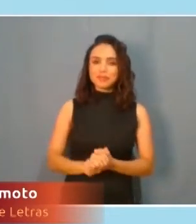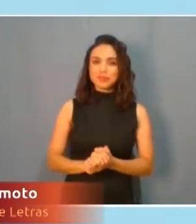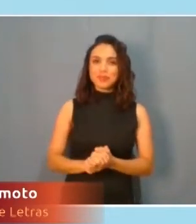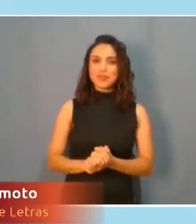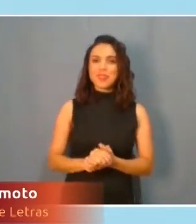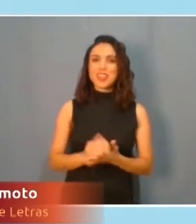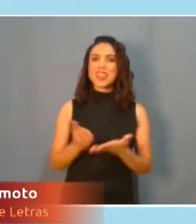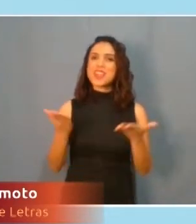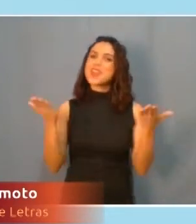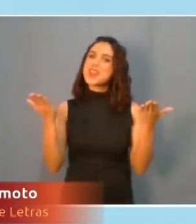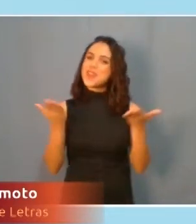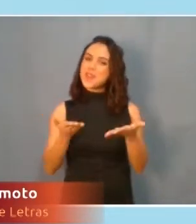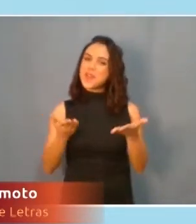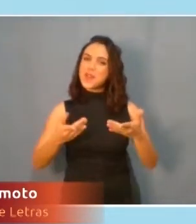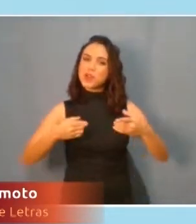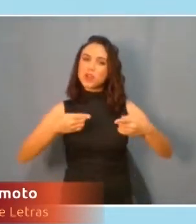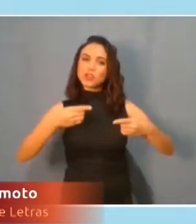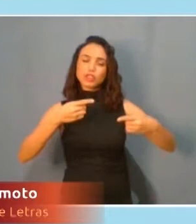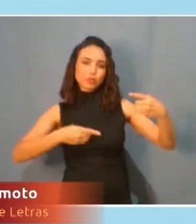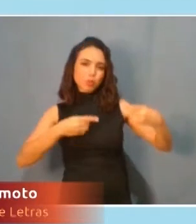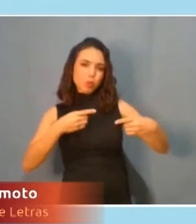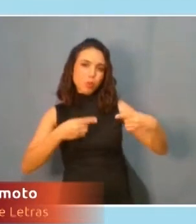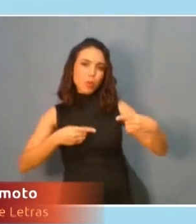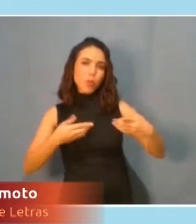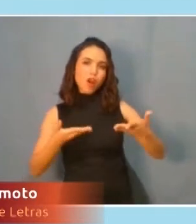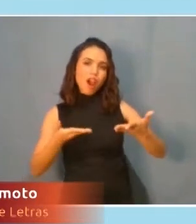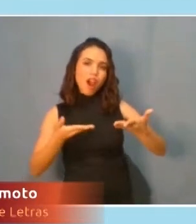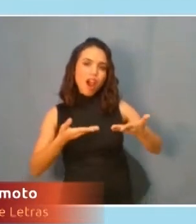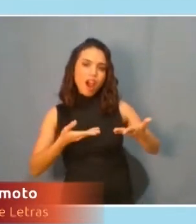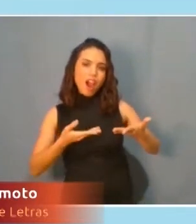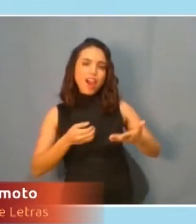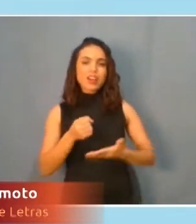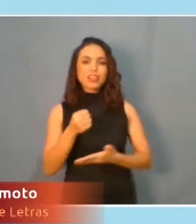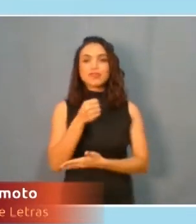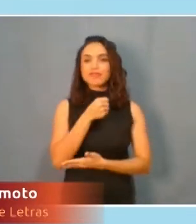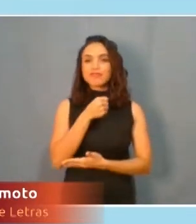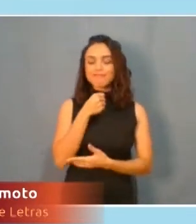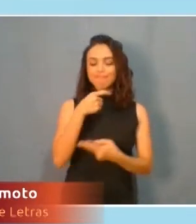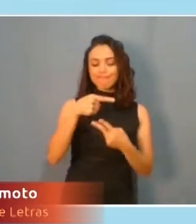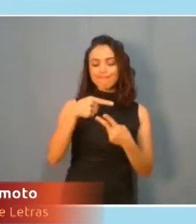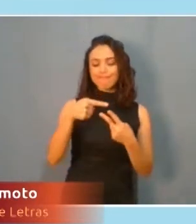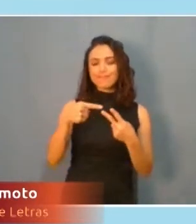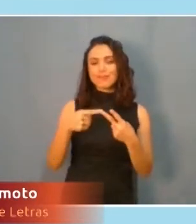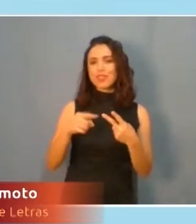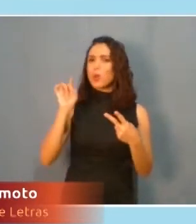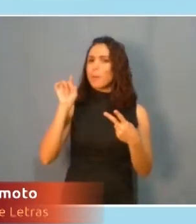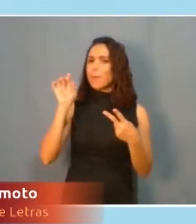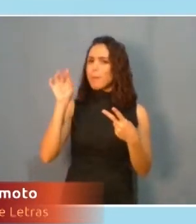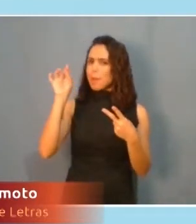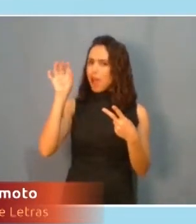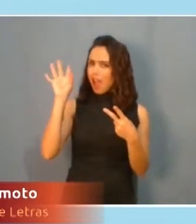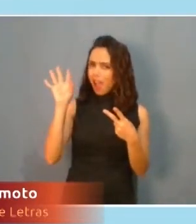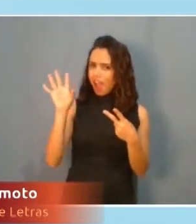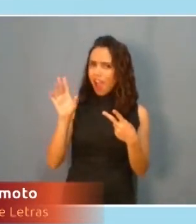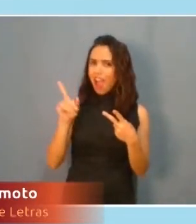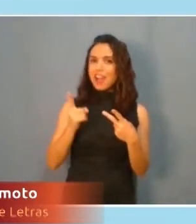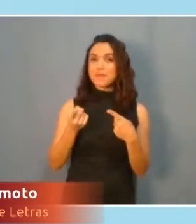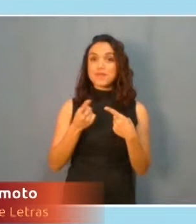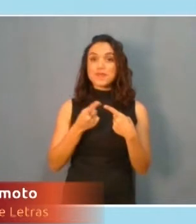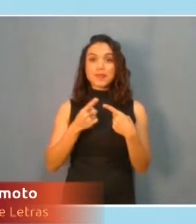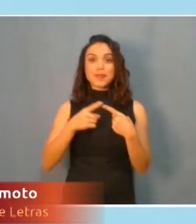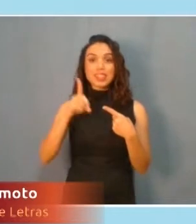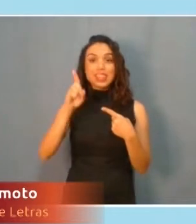comigo sobre fome no Brasil, nós recebemos dois convidados muito especiais. O primeiro é o Daniel